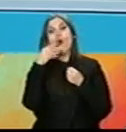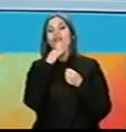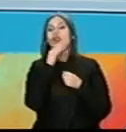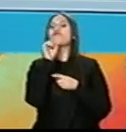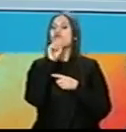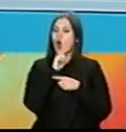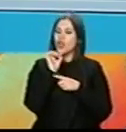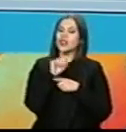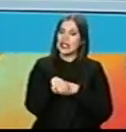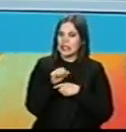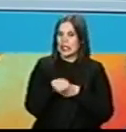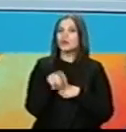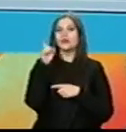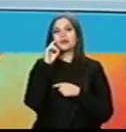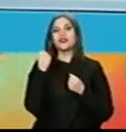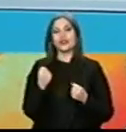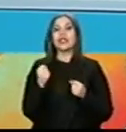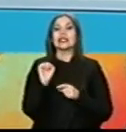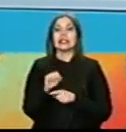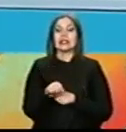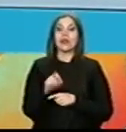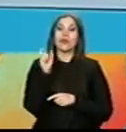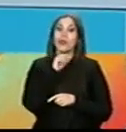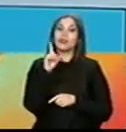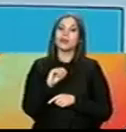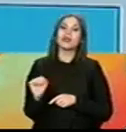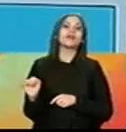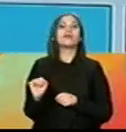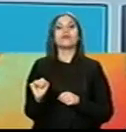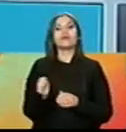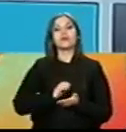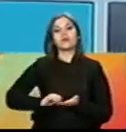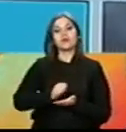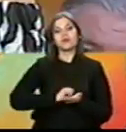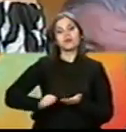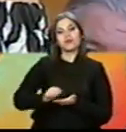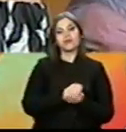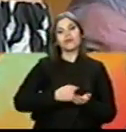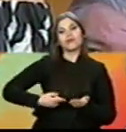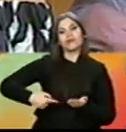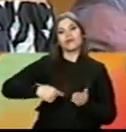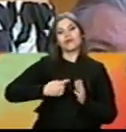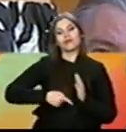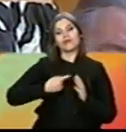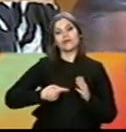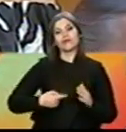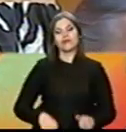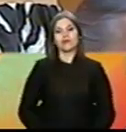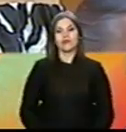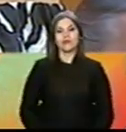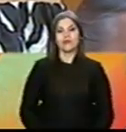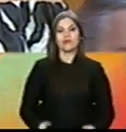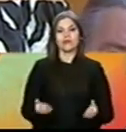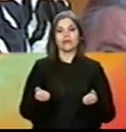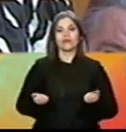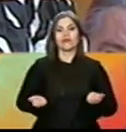Pode também pode ser lavado na máquina de lavar louça, portanto, é perfeitamente resistente. Sim. O que é que dizem os